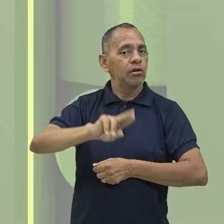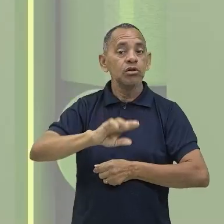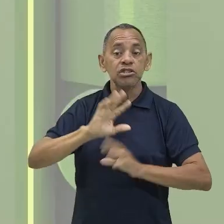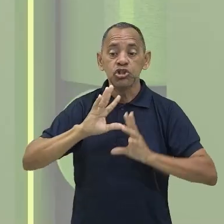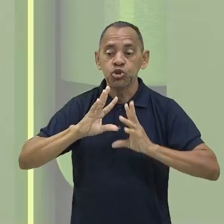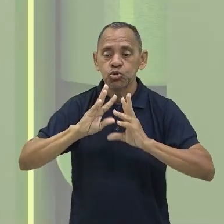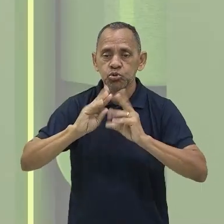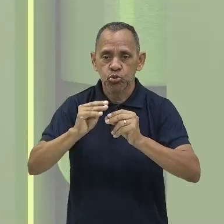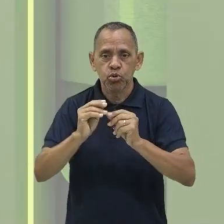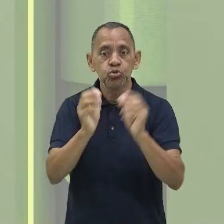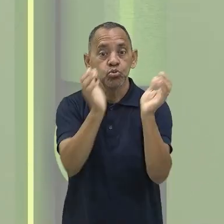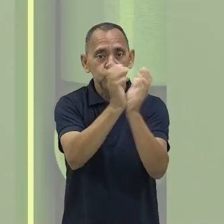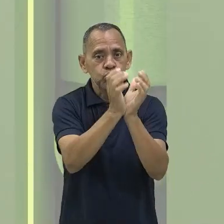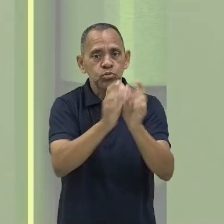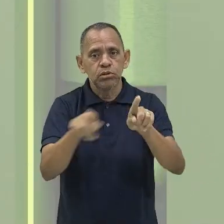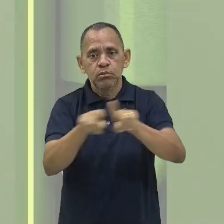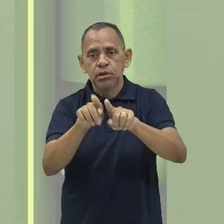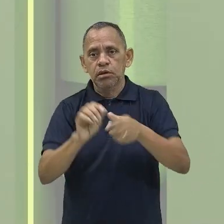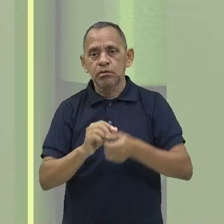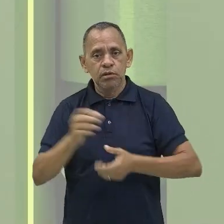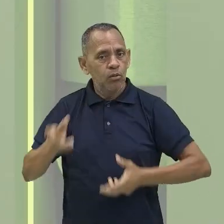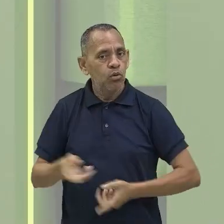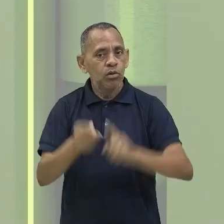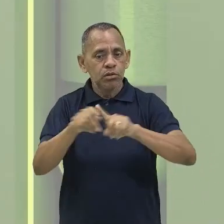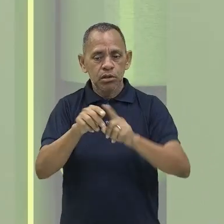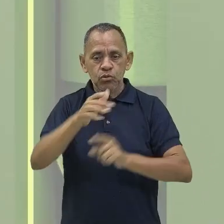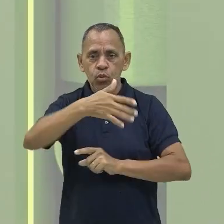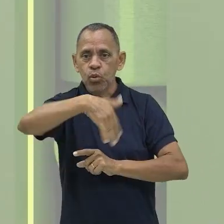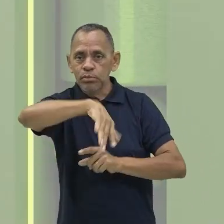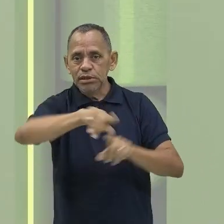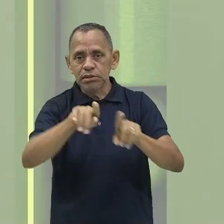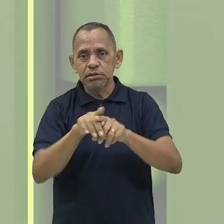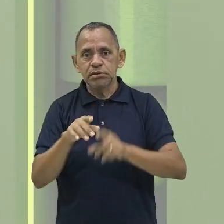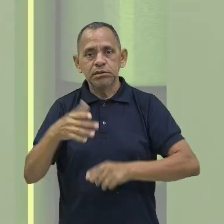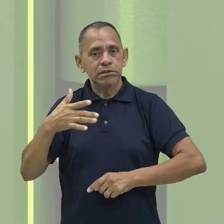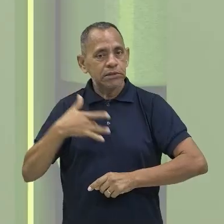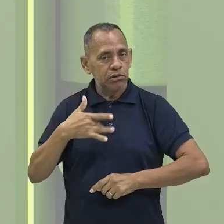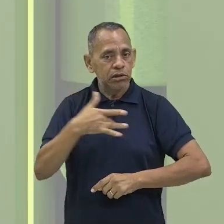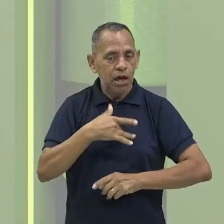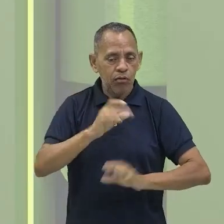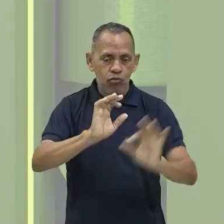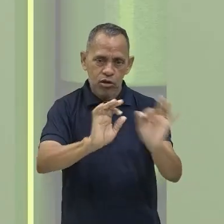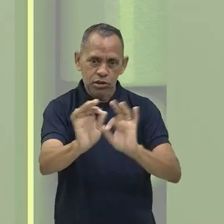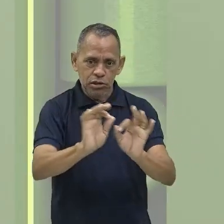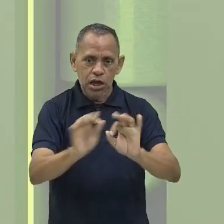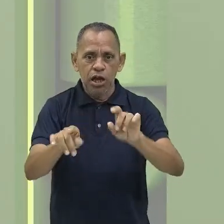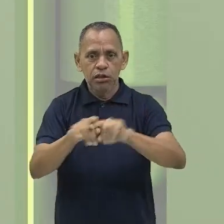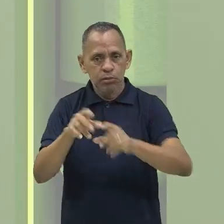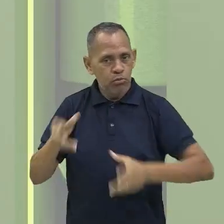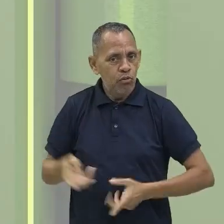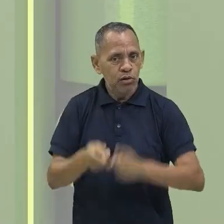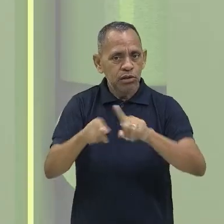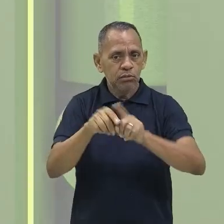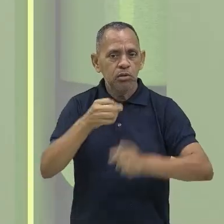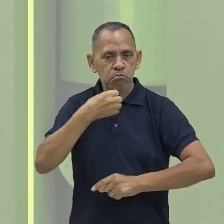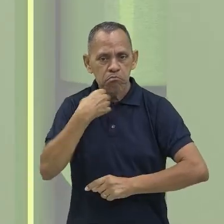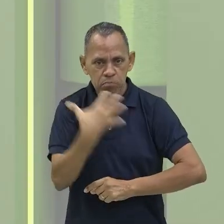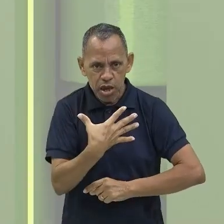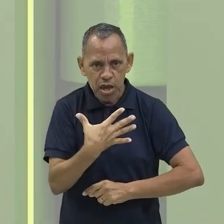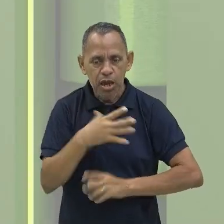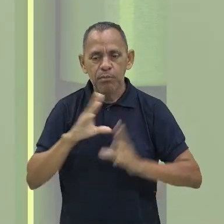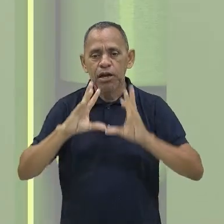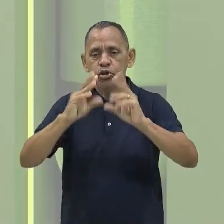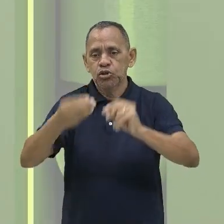forma coletiva, promovendo esse ambiente, então, mais saudável, mais organizado, promovendo um bem-estar de todos que ali